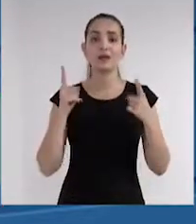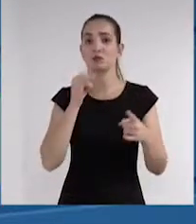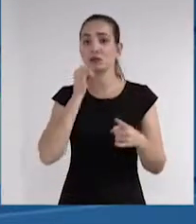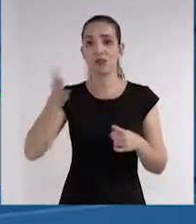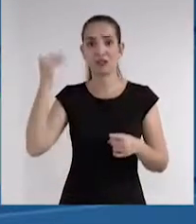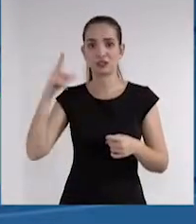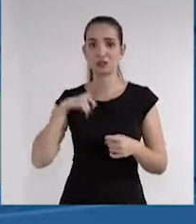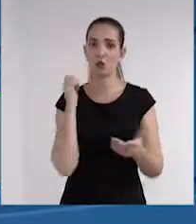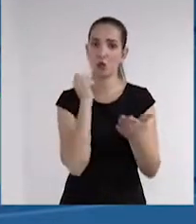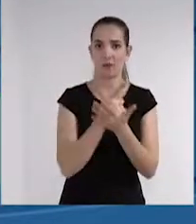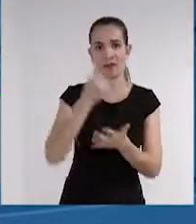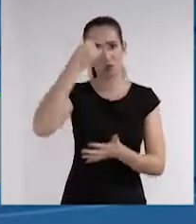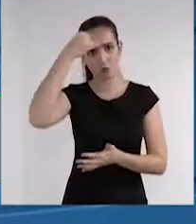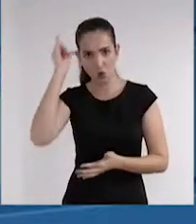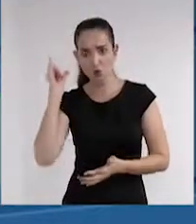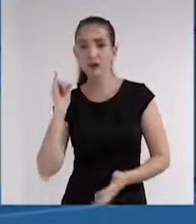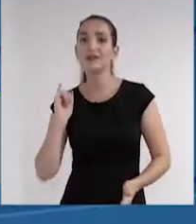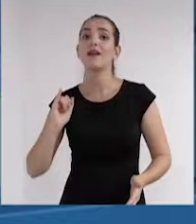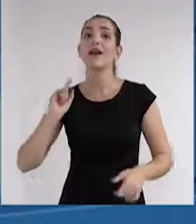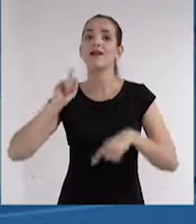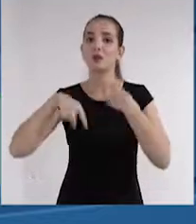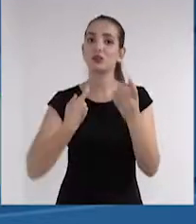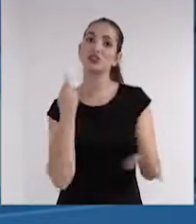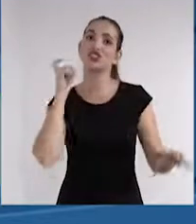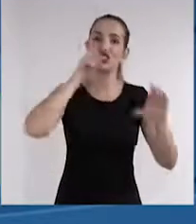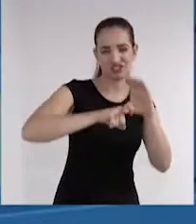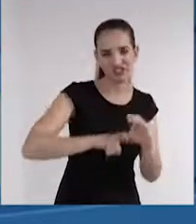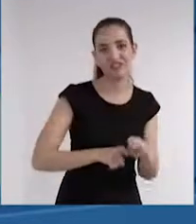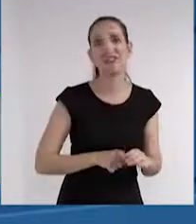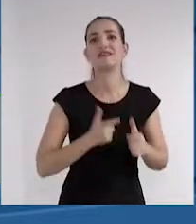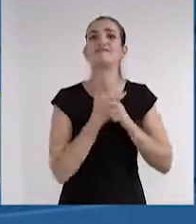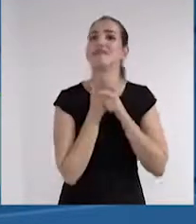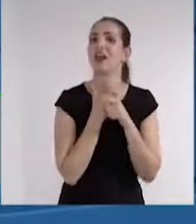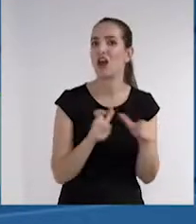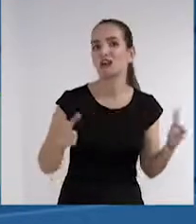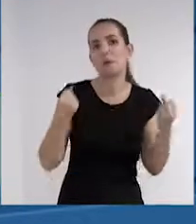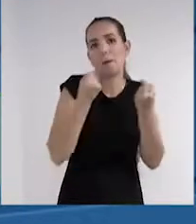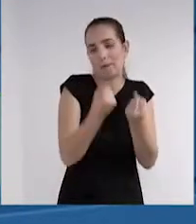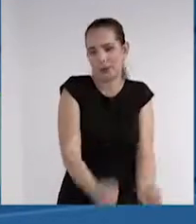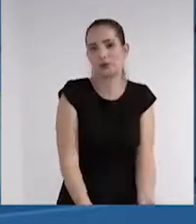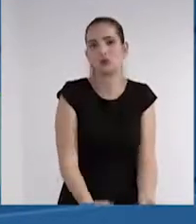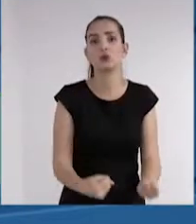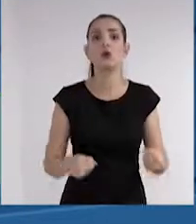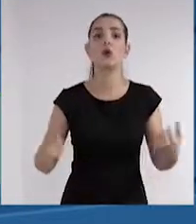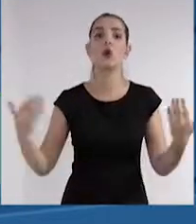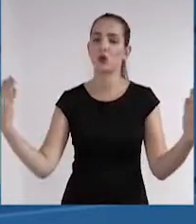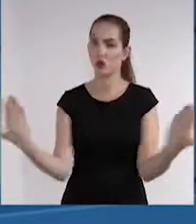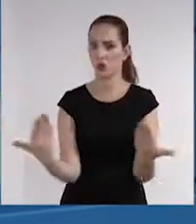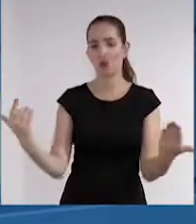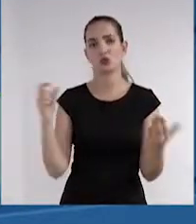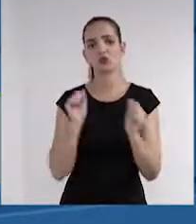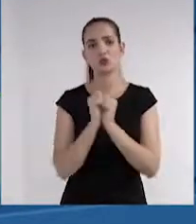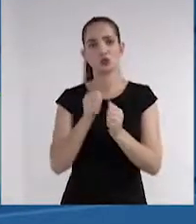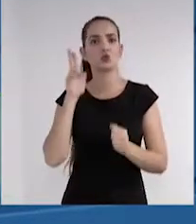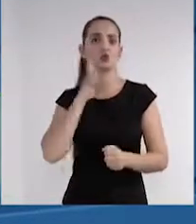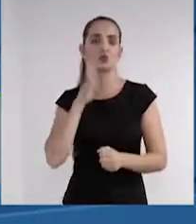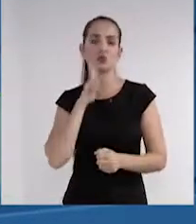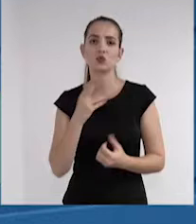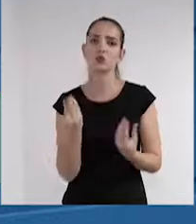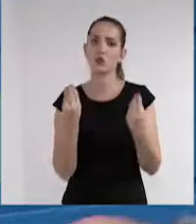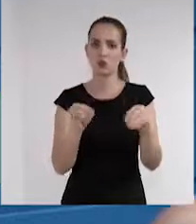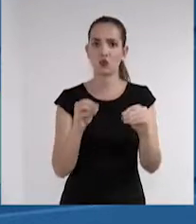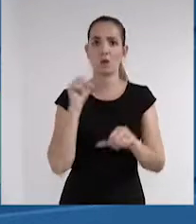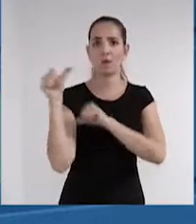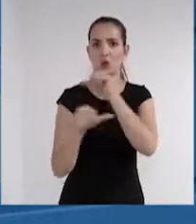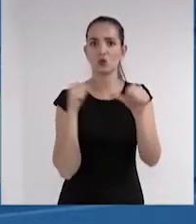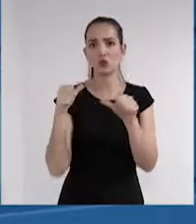boi, pagava uma boiada, ainda ficava devendo 2. Foi o governo Lula que instituiu, e eu participei da comissão, que alterou a